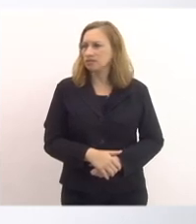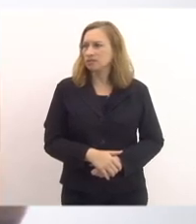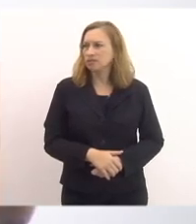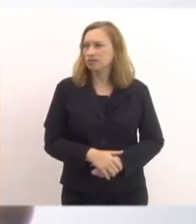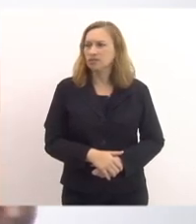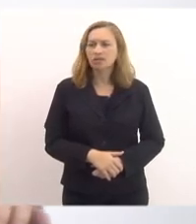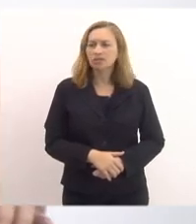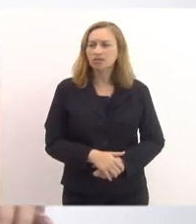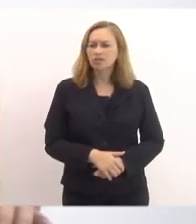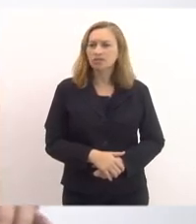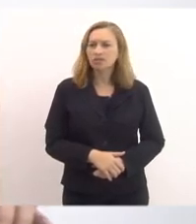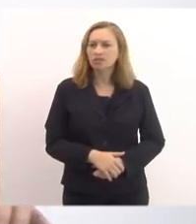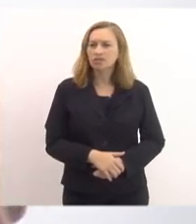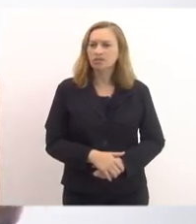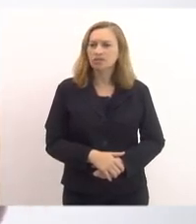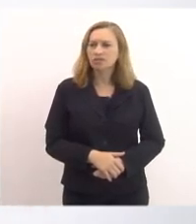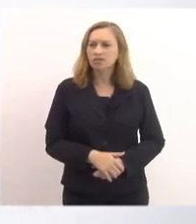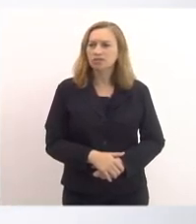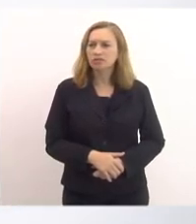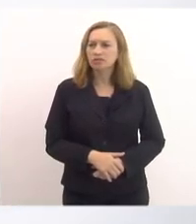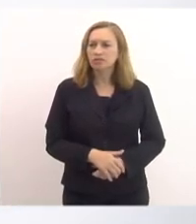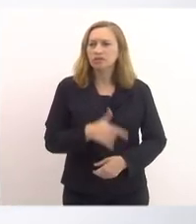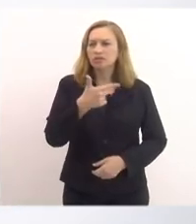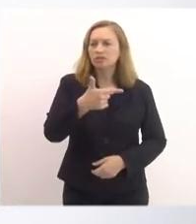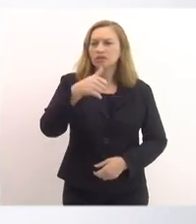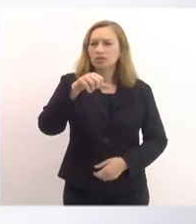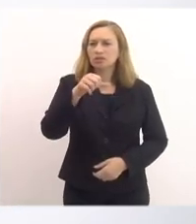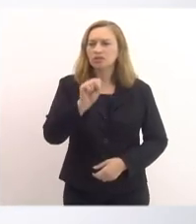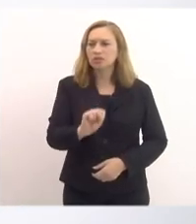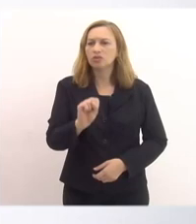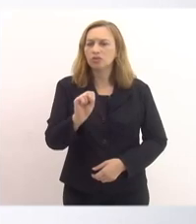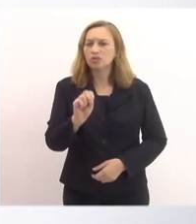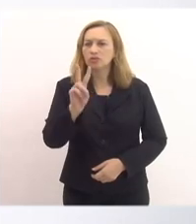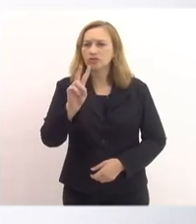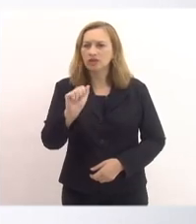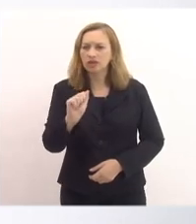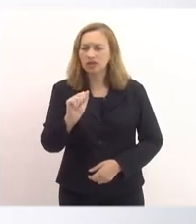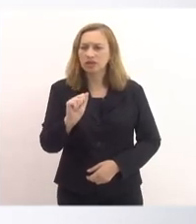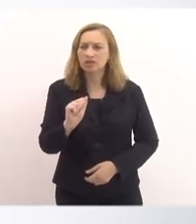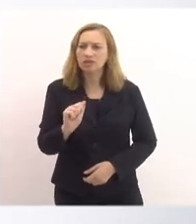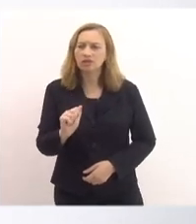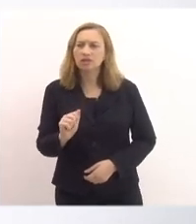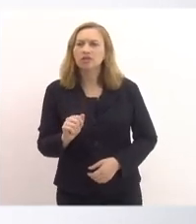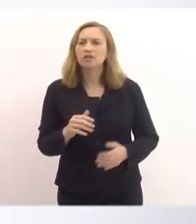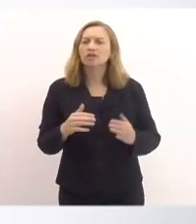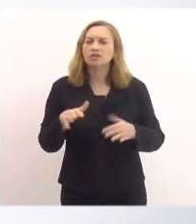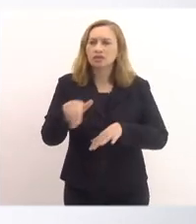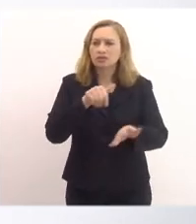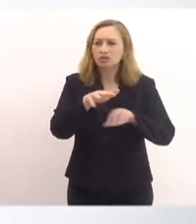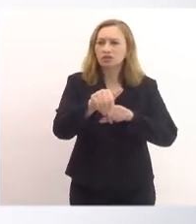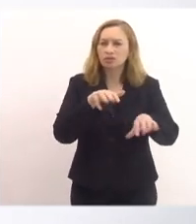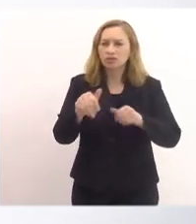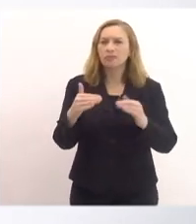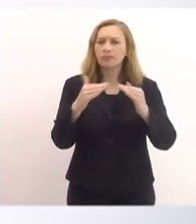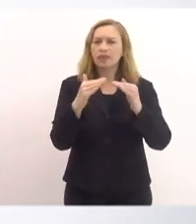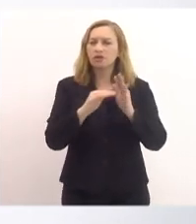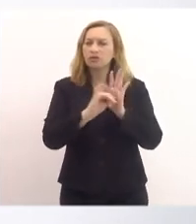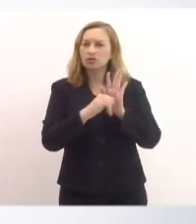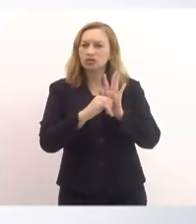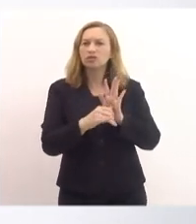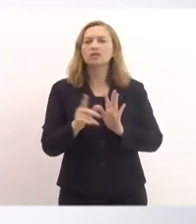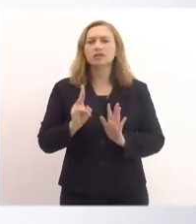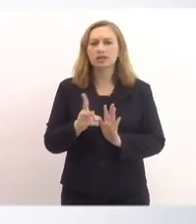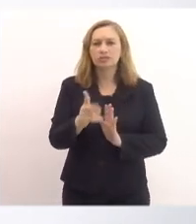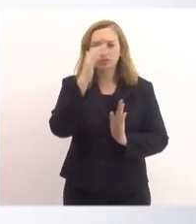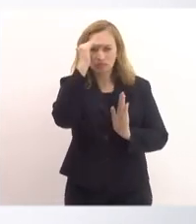quantas vagas? 28 vagas disponíveis para os guarda-vidas. A gente vai fazer a convocação de acordo com o edital, né, respeitando sempre o